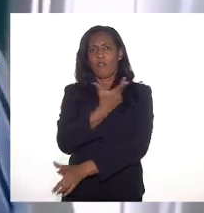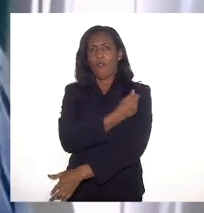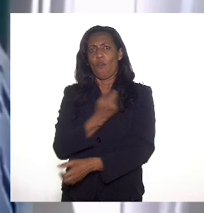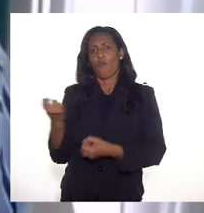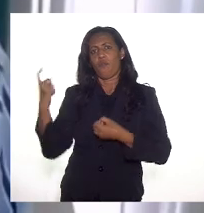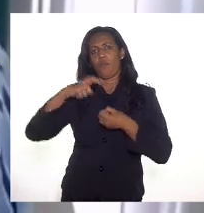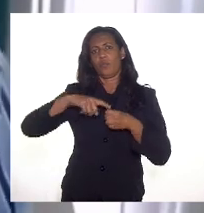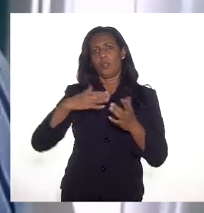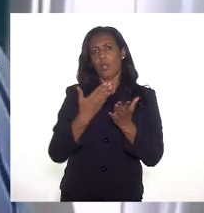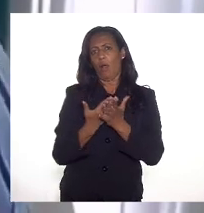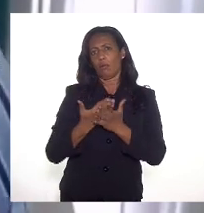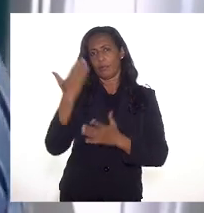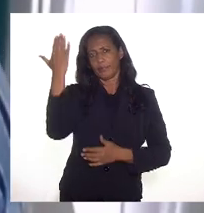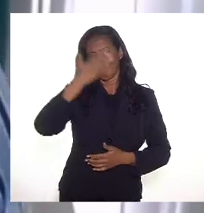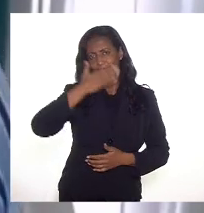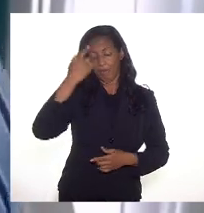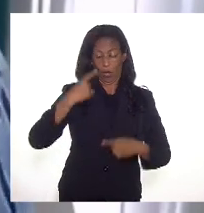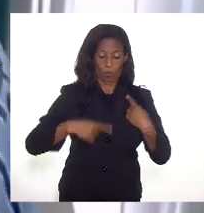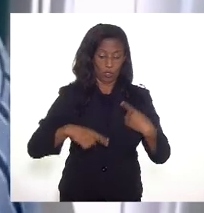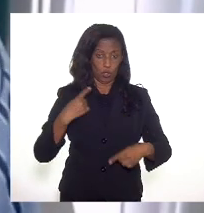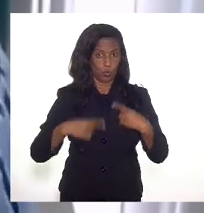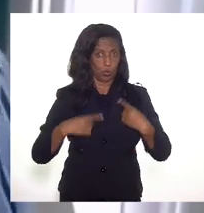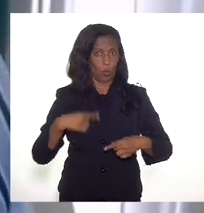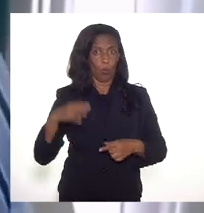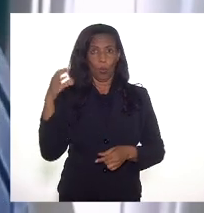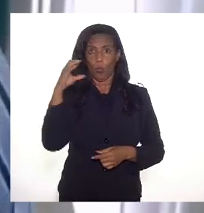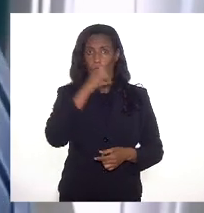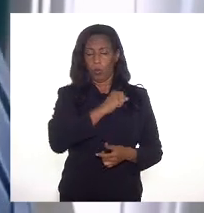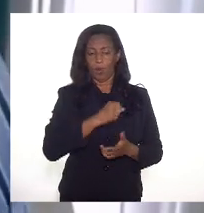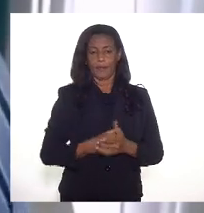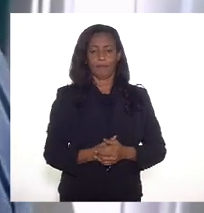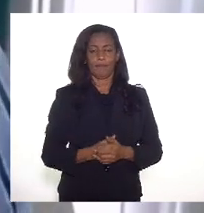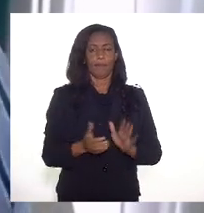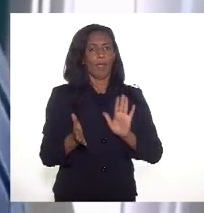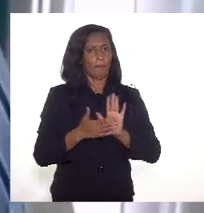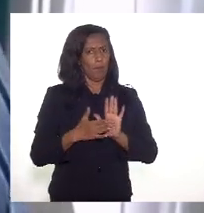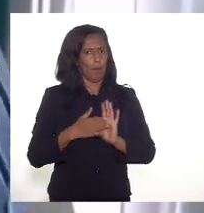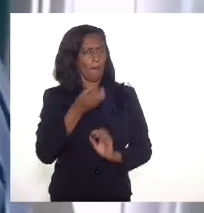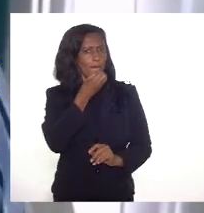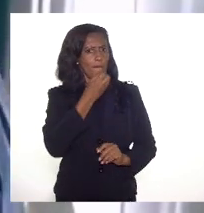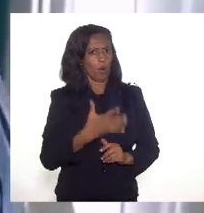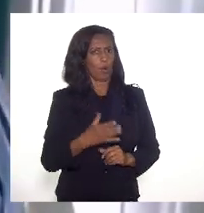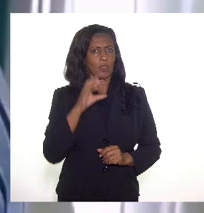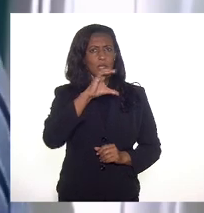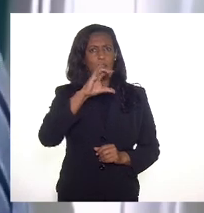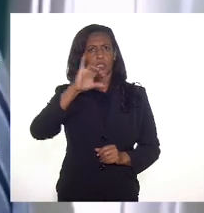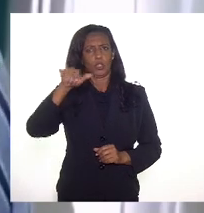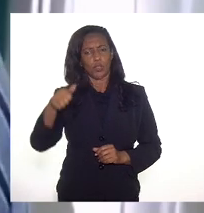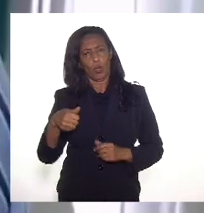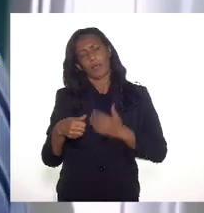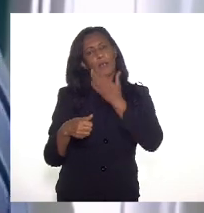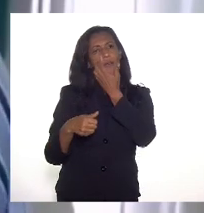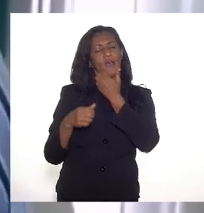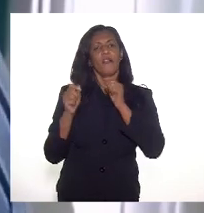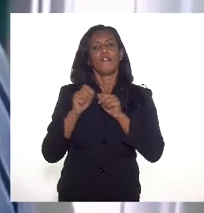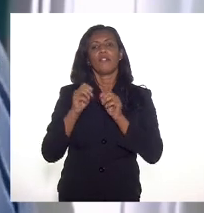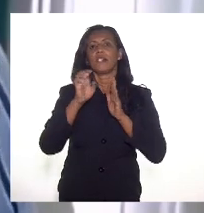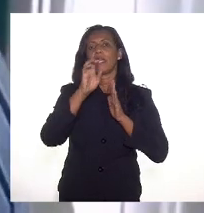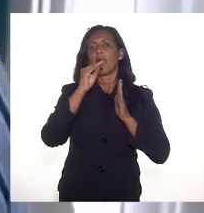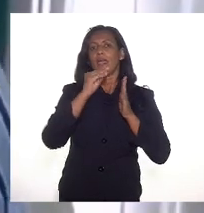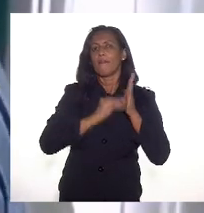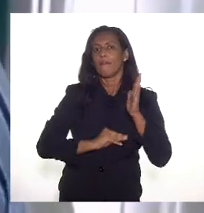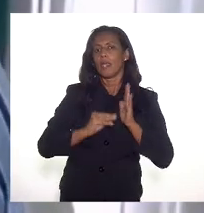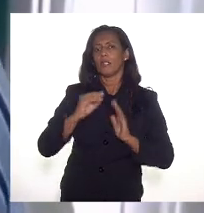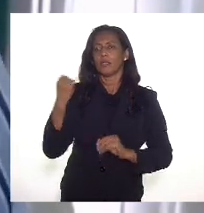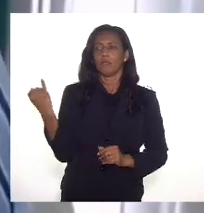aulas presenciais. Portanto, é uma discussão muito apressada que faço aqui. A proposta é boa, a CCJ fez emendas que eu acho que são interessantes